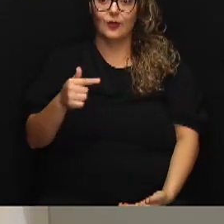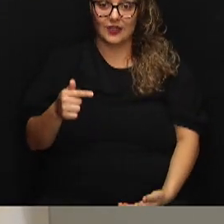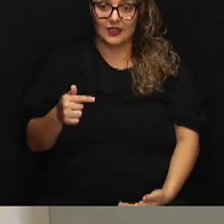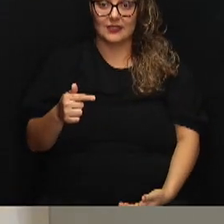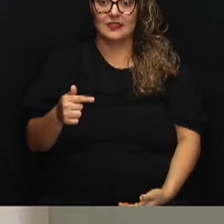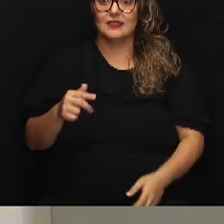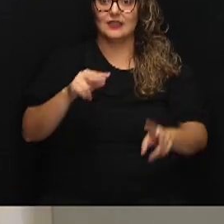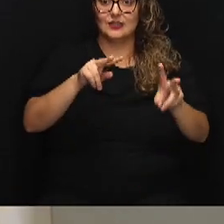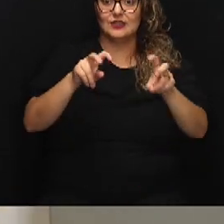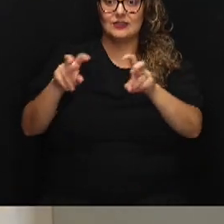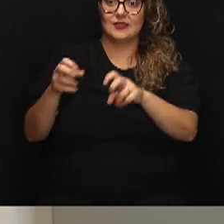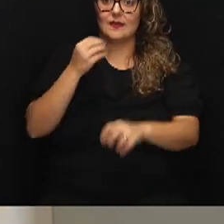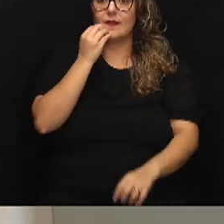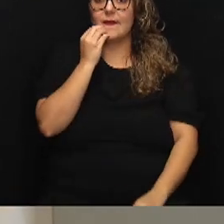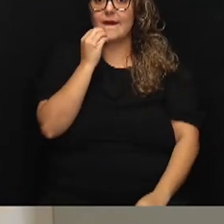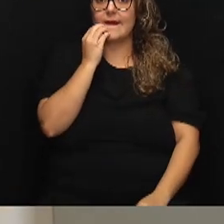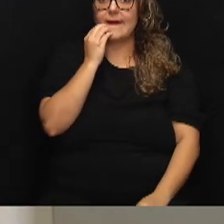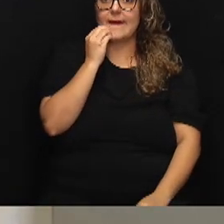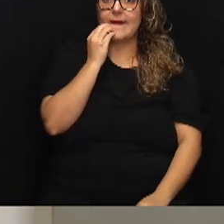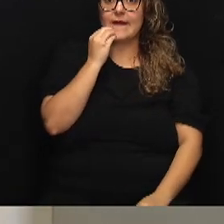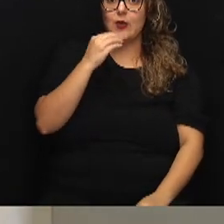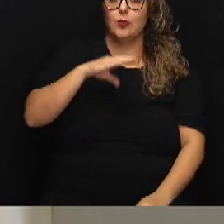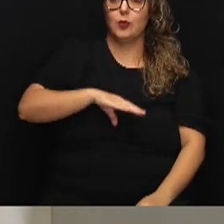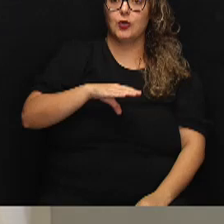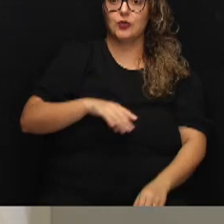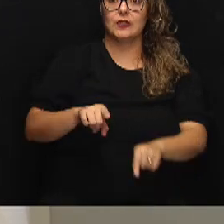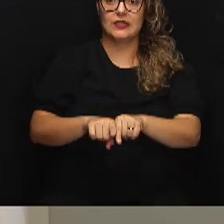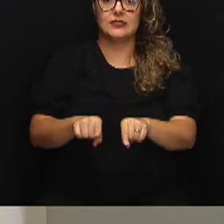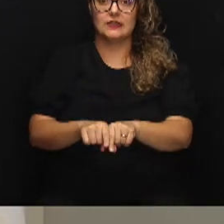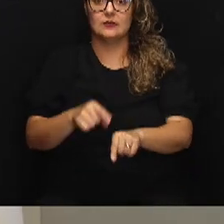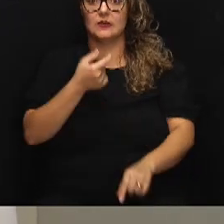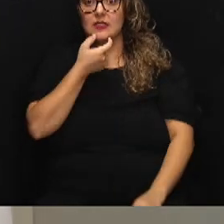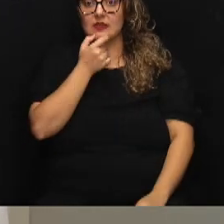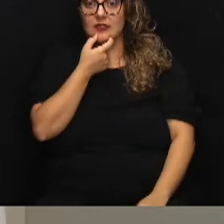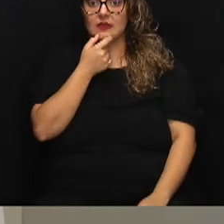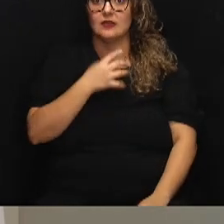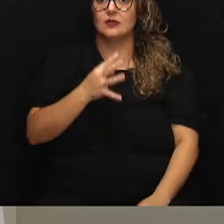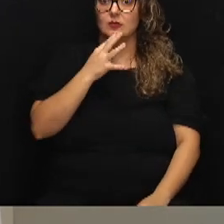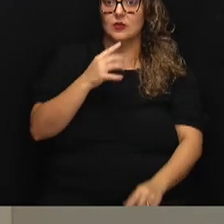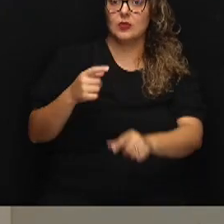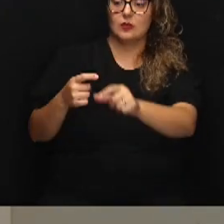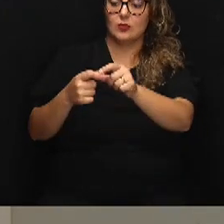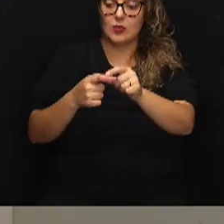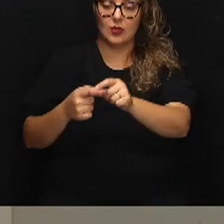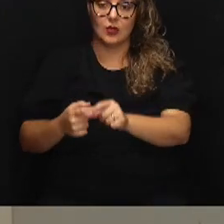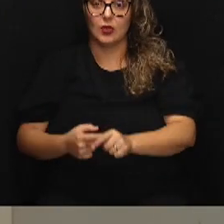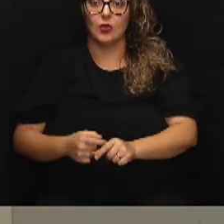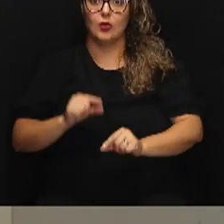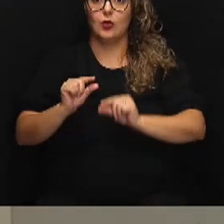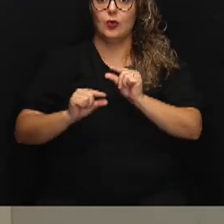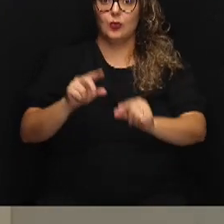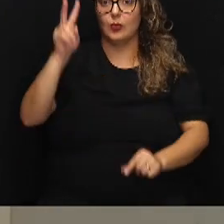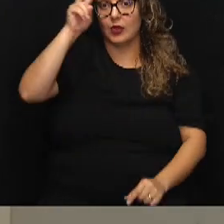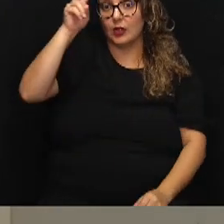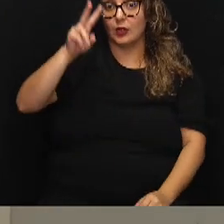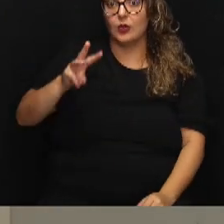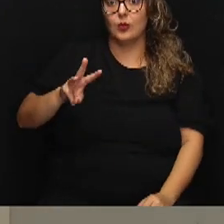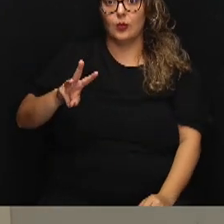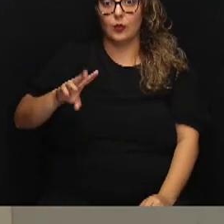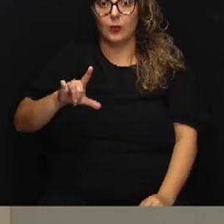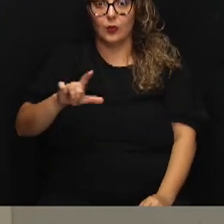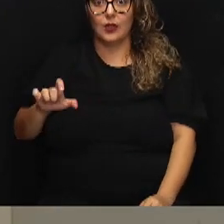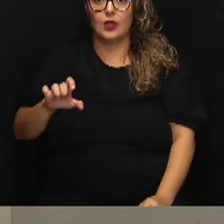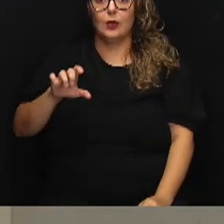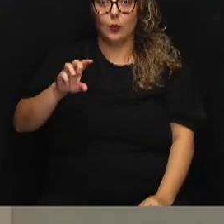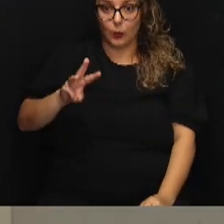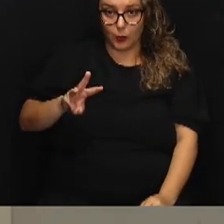tem coisas em português e em inglês para as pessoas conhecerem as HQs, um pouco da história do Eisner. Tem bastante coisa